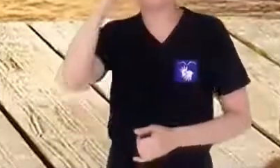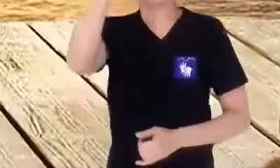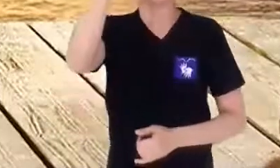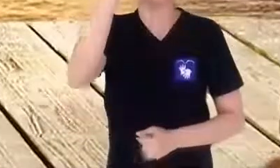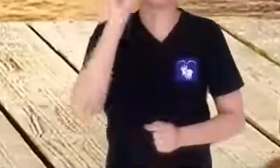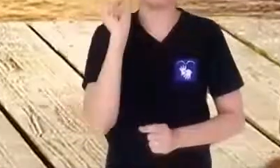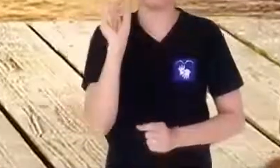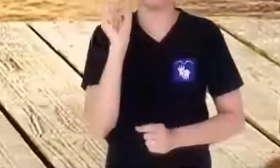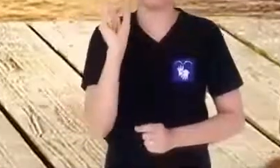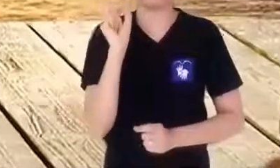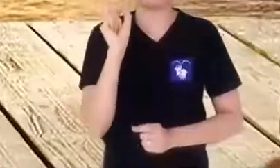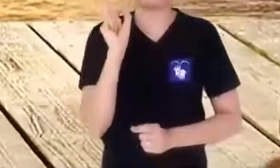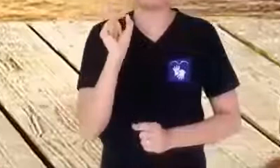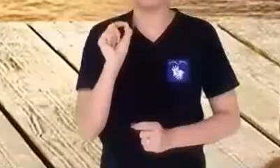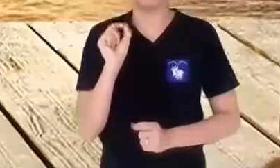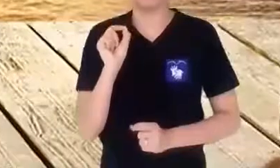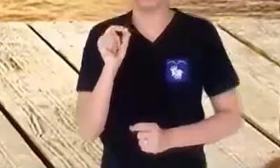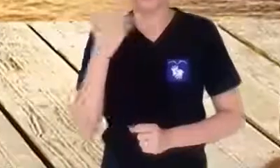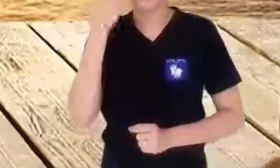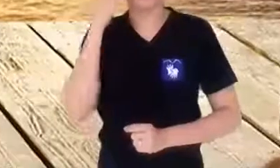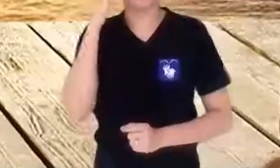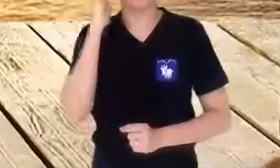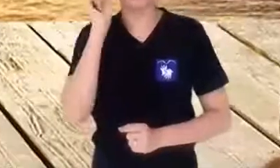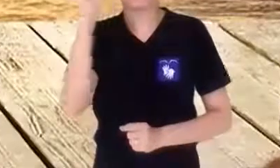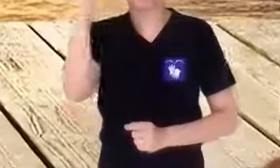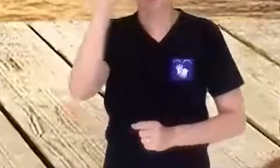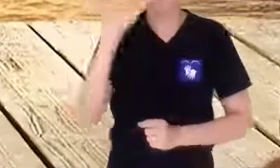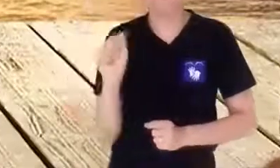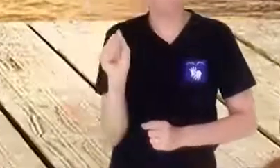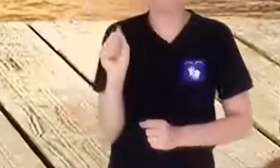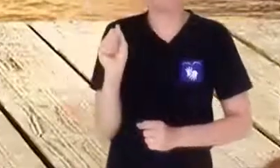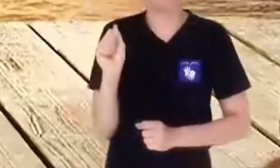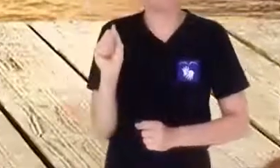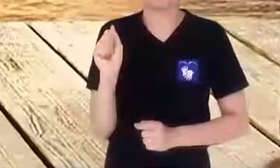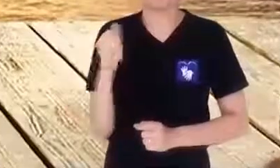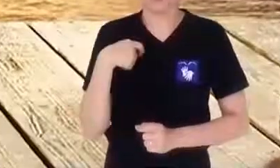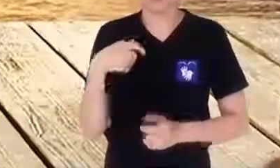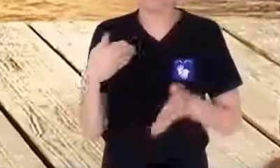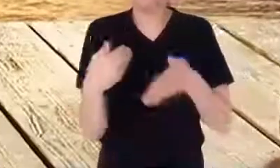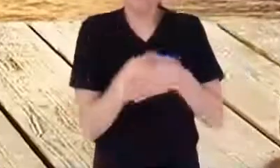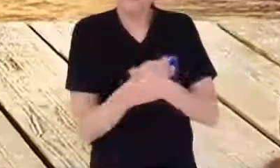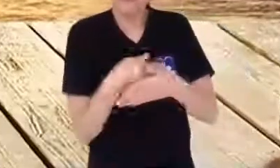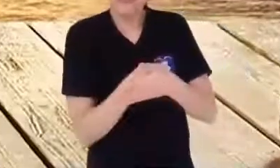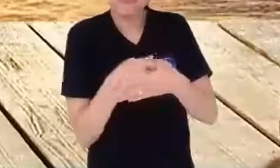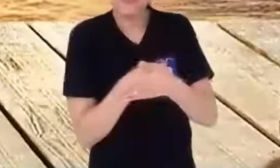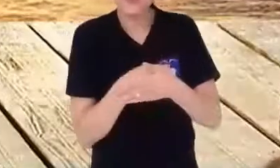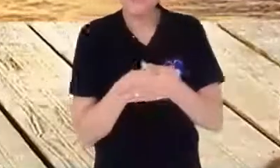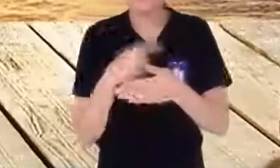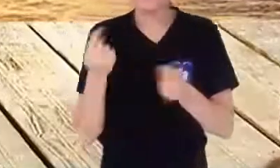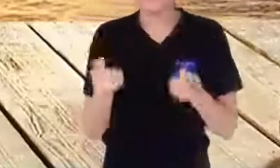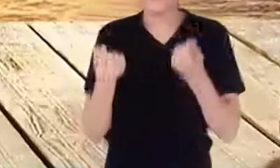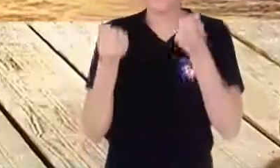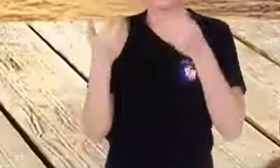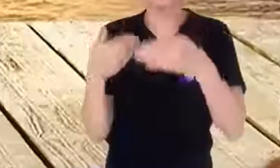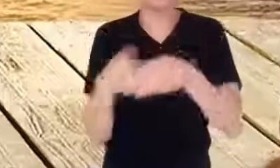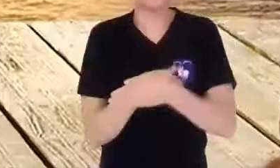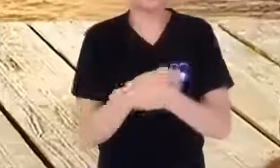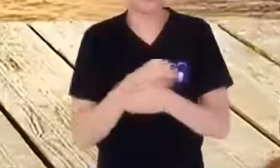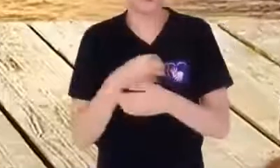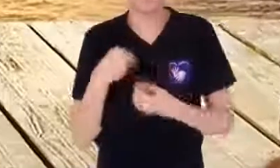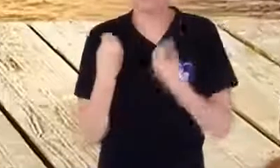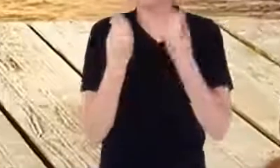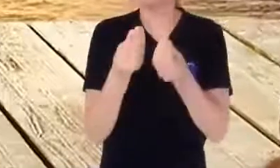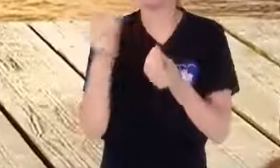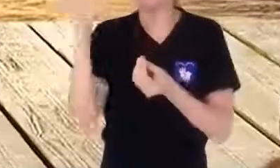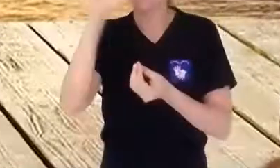Qual decifrar o mapa. Eu escondi um tesouro. Eu vou entregar um mapa pra ele. Vocês podem me ajudar? Se ele conseguir encontrar o